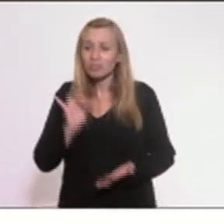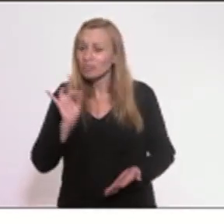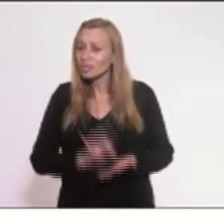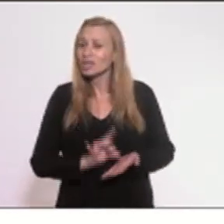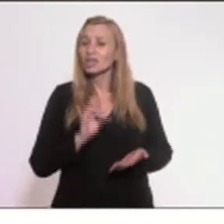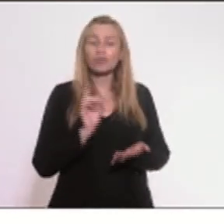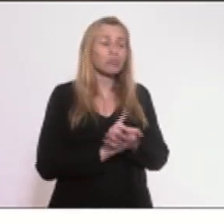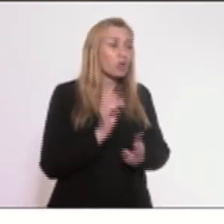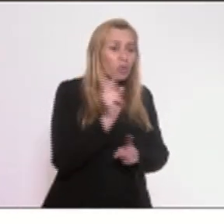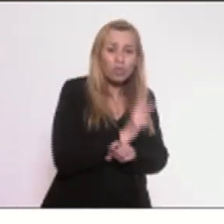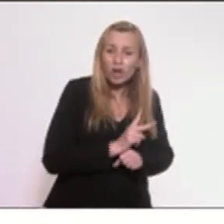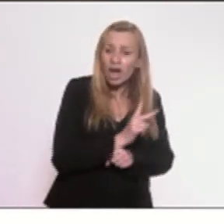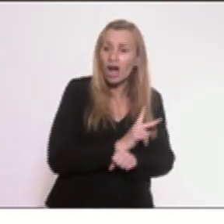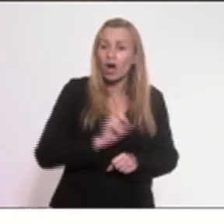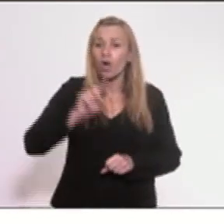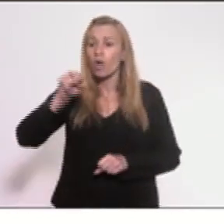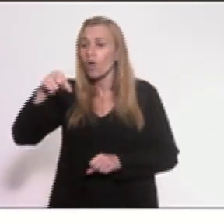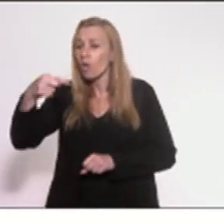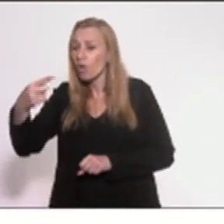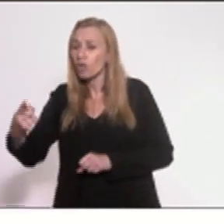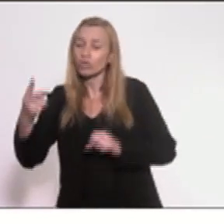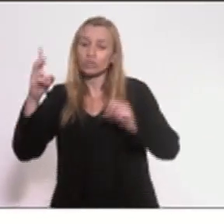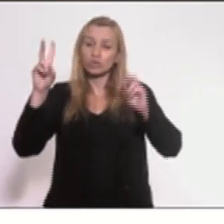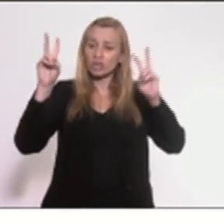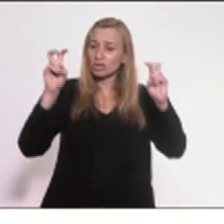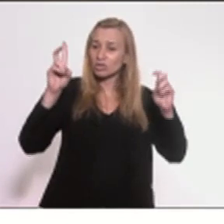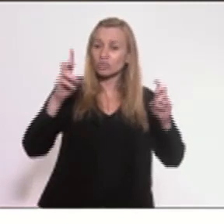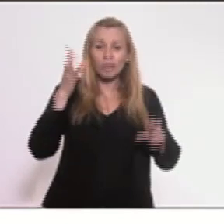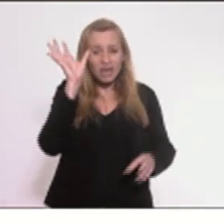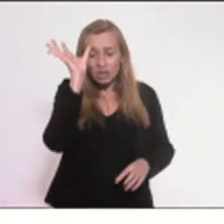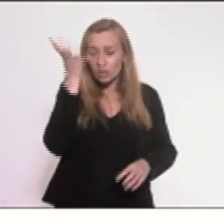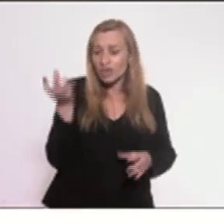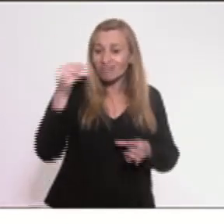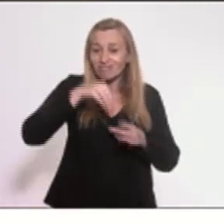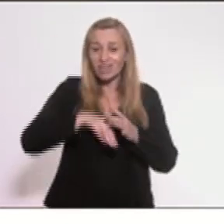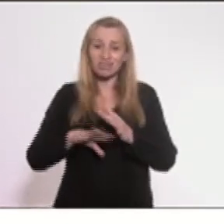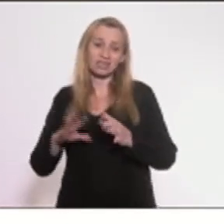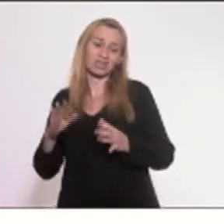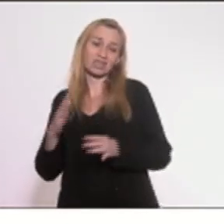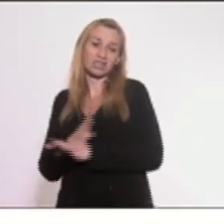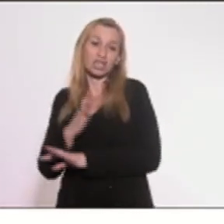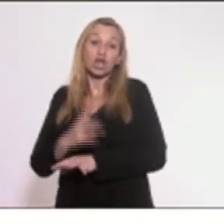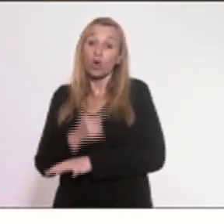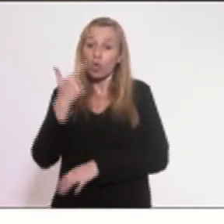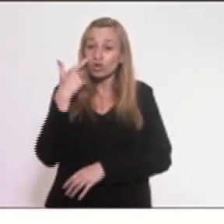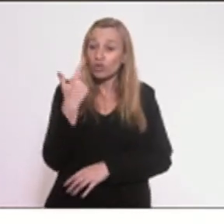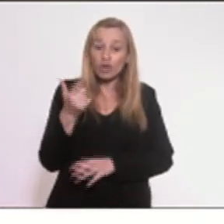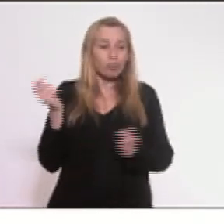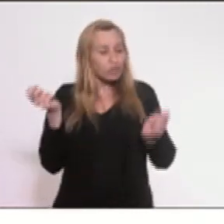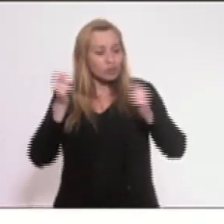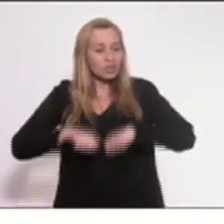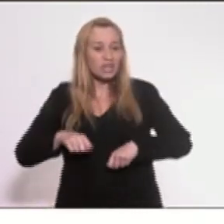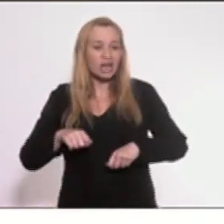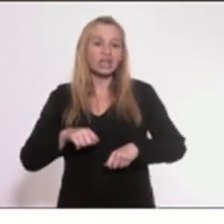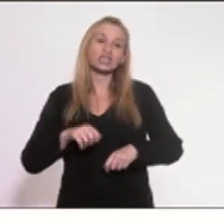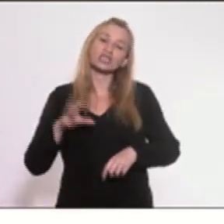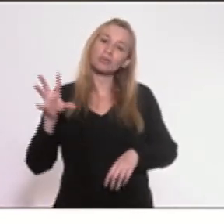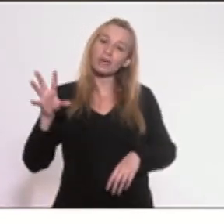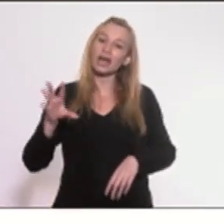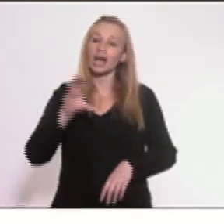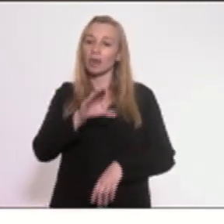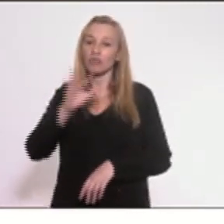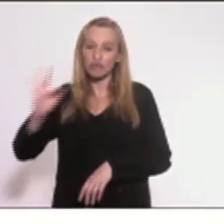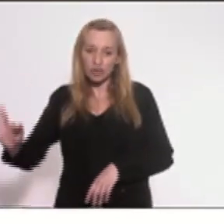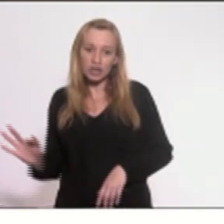outras fontes de recursos da cidade. Quando eu vi a possibilidade de colocar Cabo Frio, São Pedro e Arraial